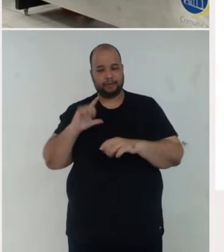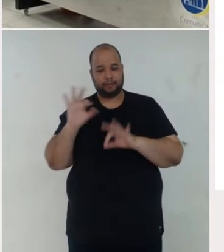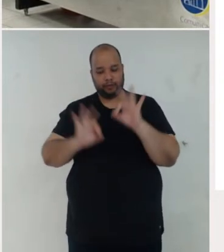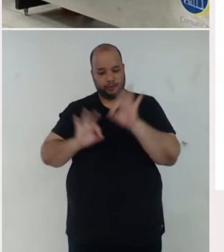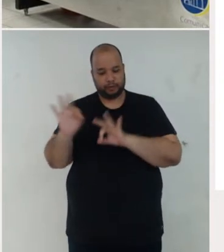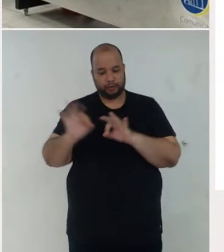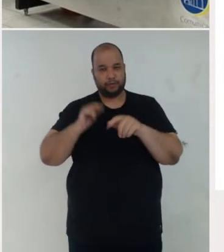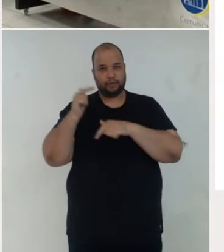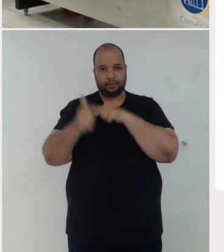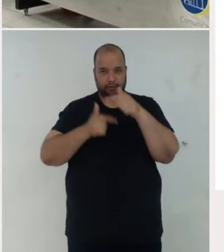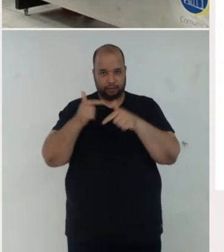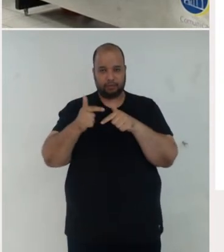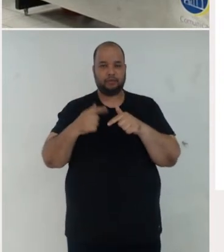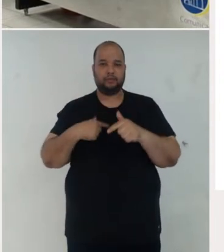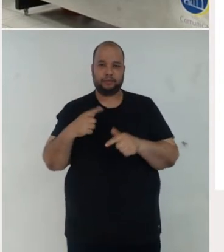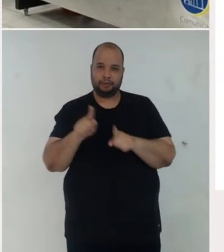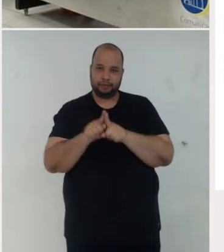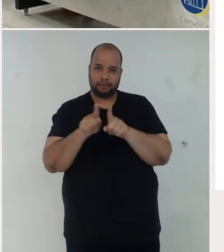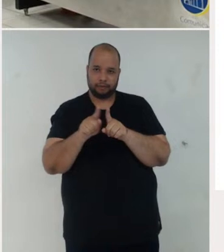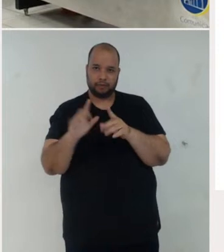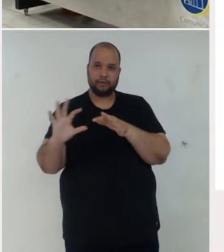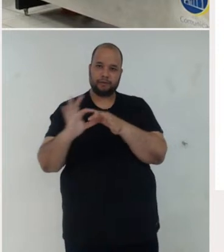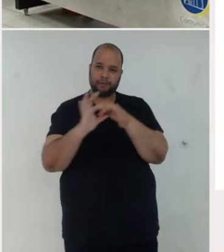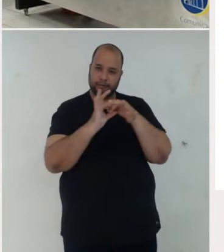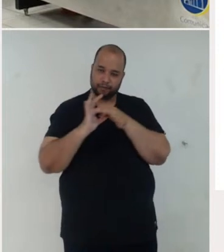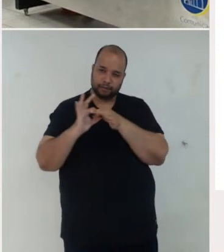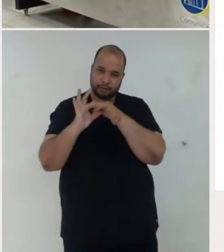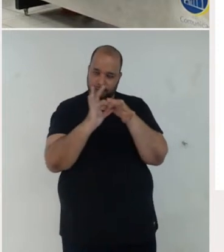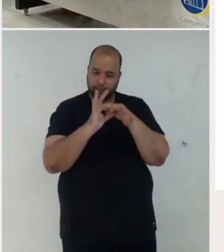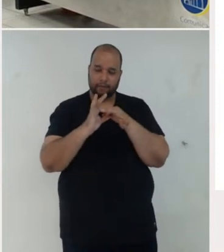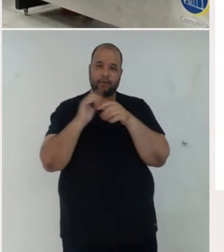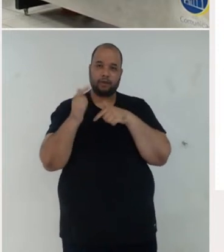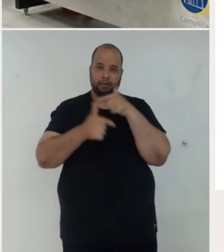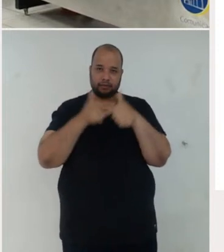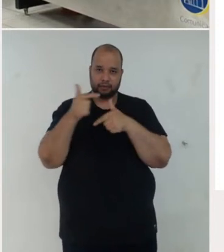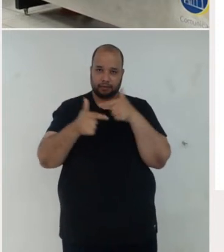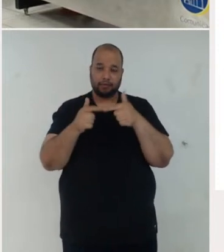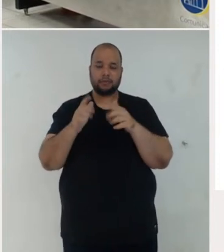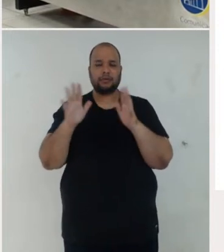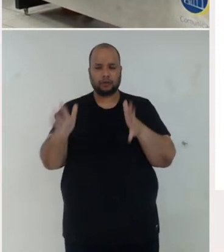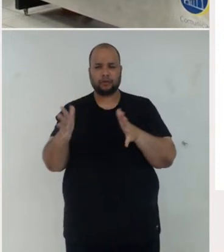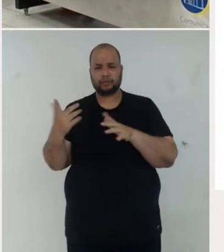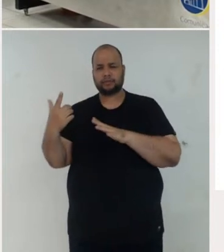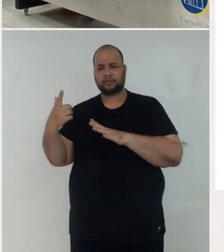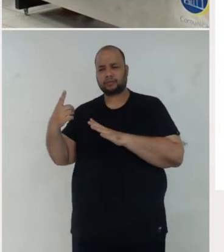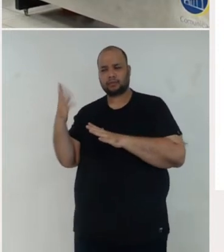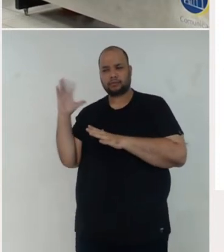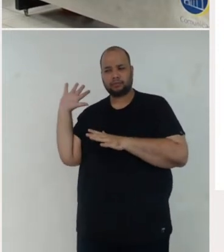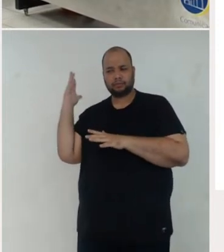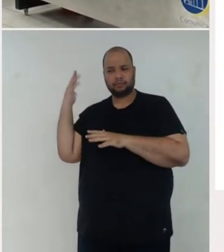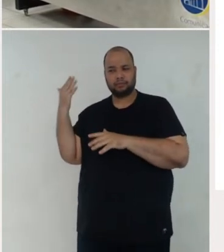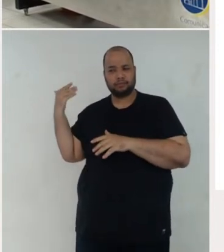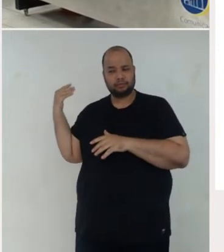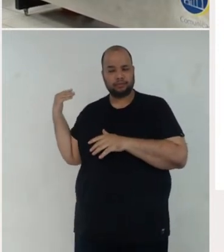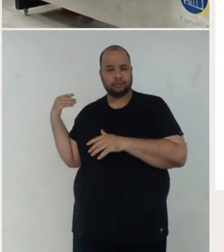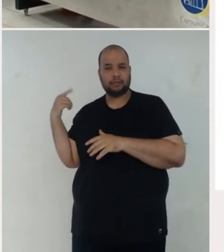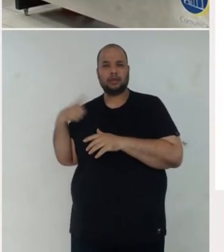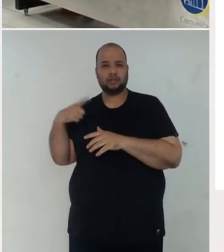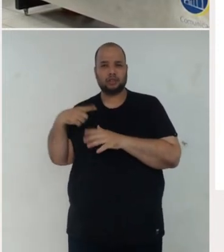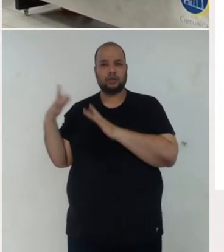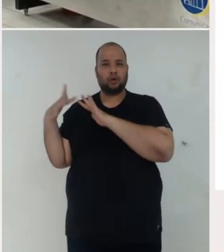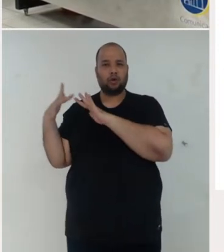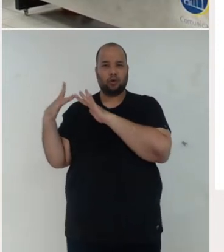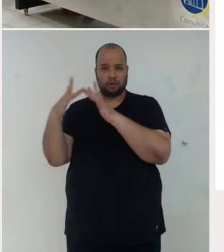E assim fizemos, nós propusemos então, algum tempo antes eu tinha recebido um contato da